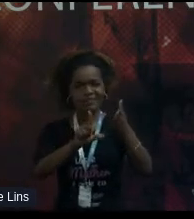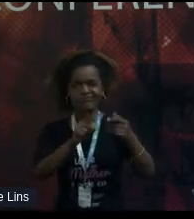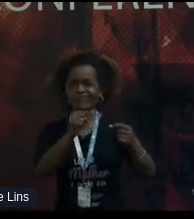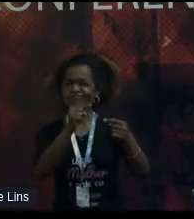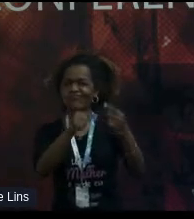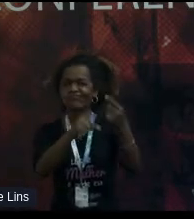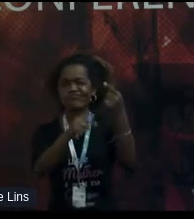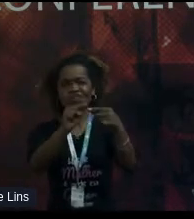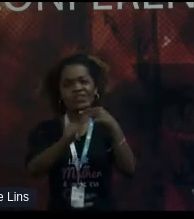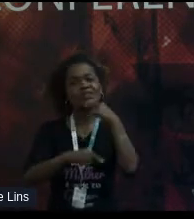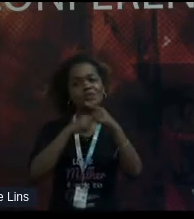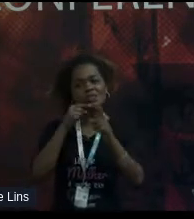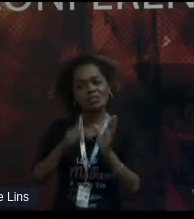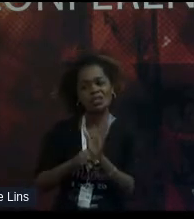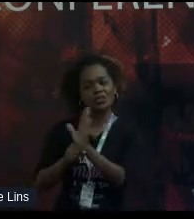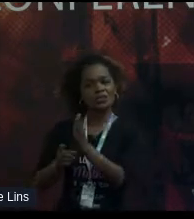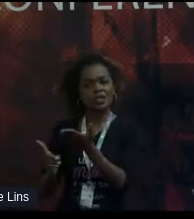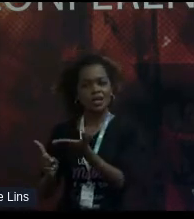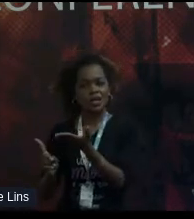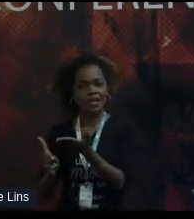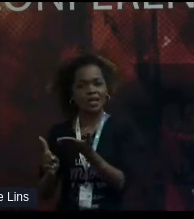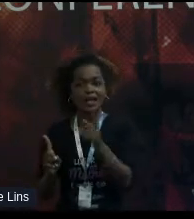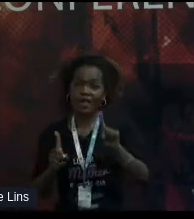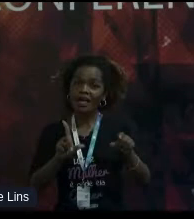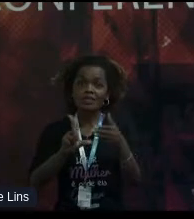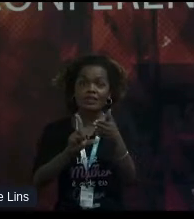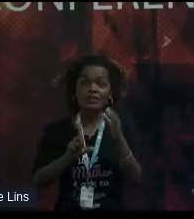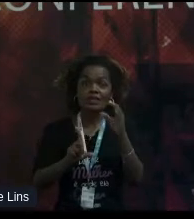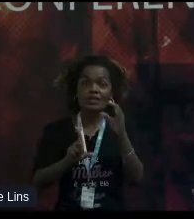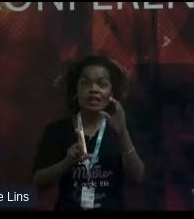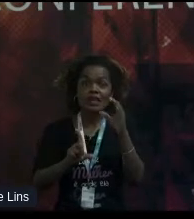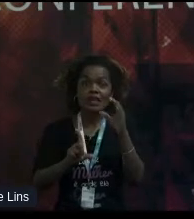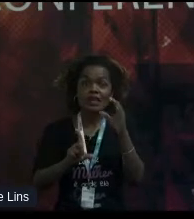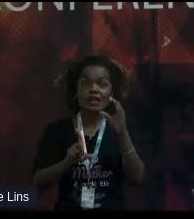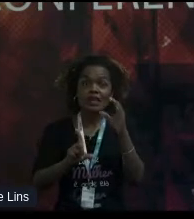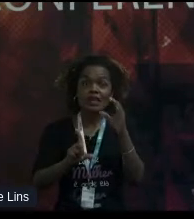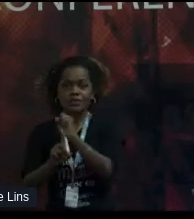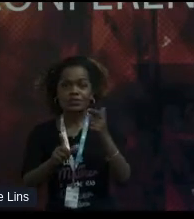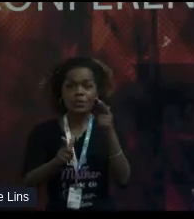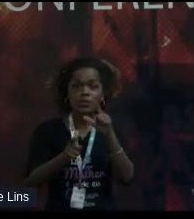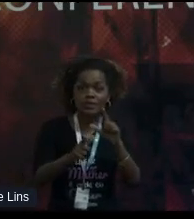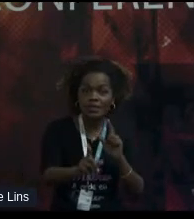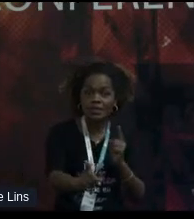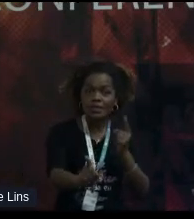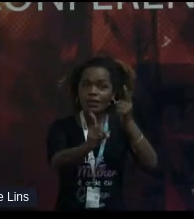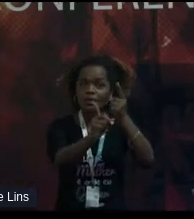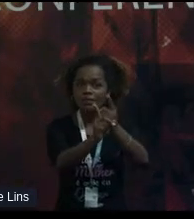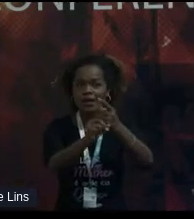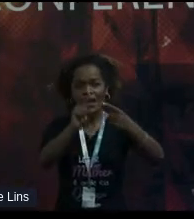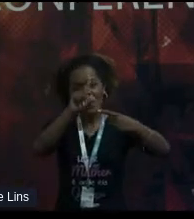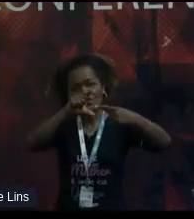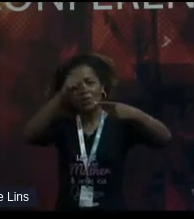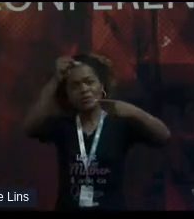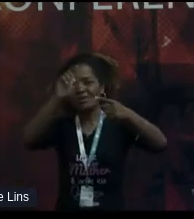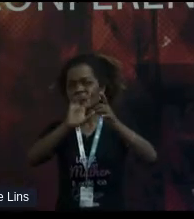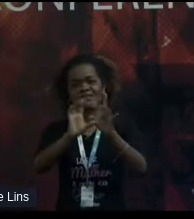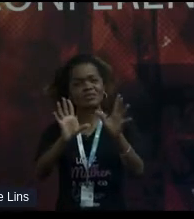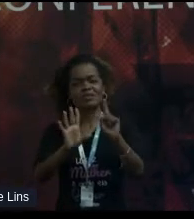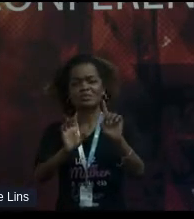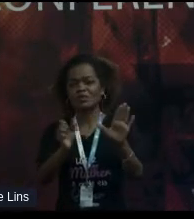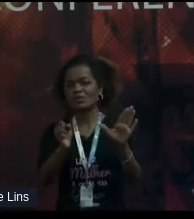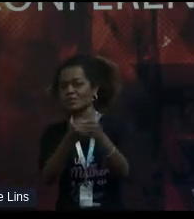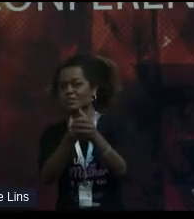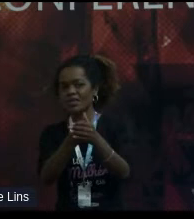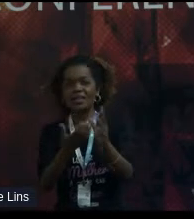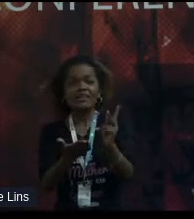isso para ele, né? Que são as navegações mais rápidas, né? As formas mais rápidas de chegar na opção não estão disponíveis por uma falha de